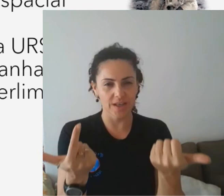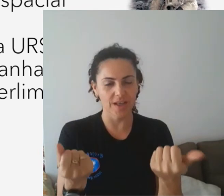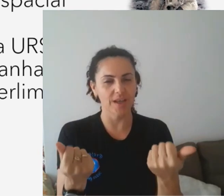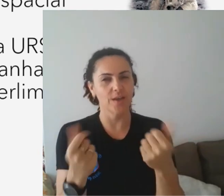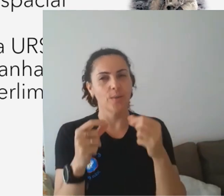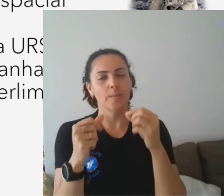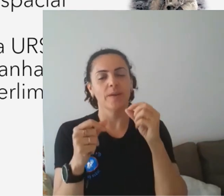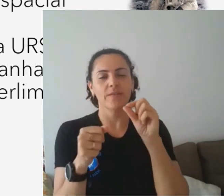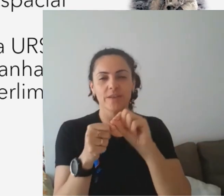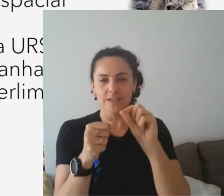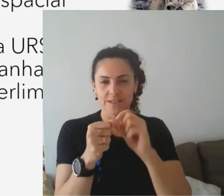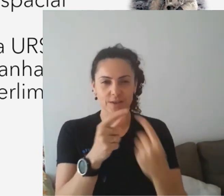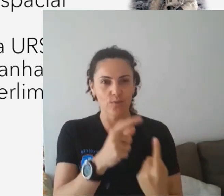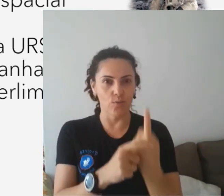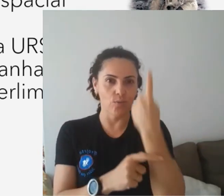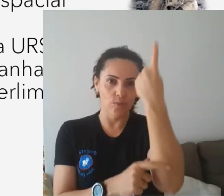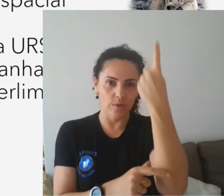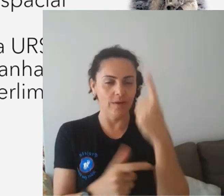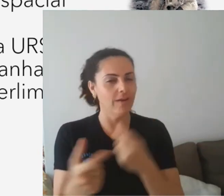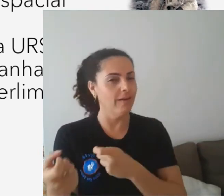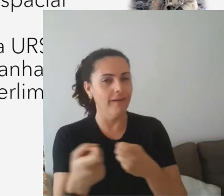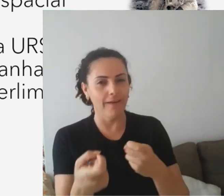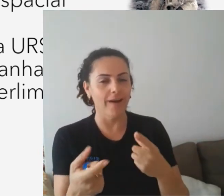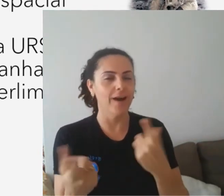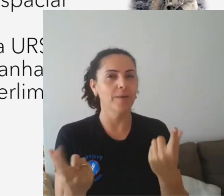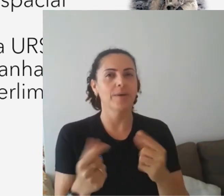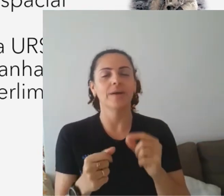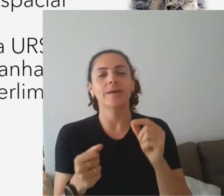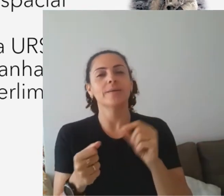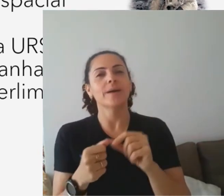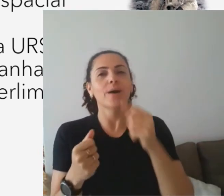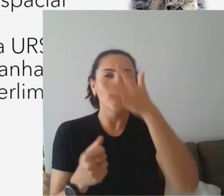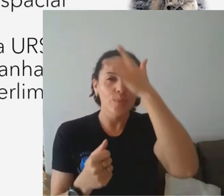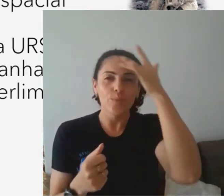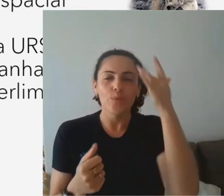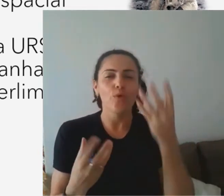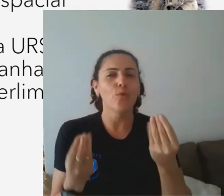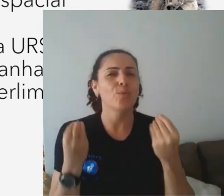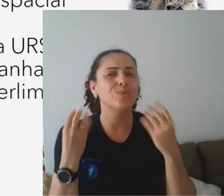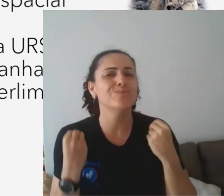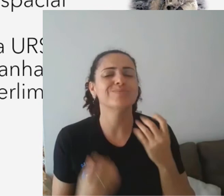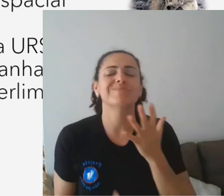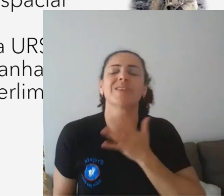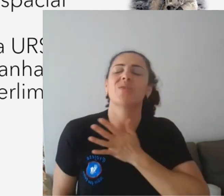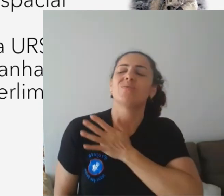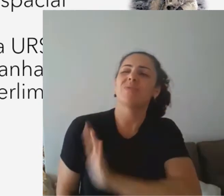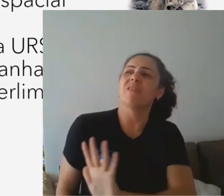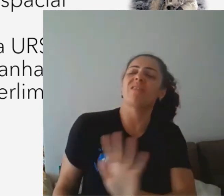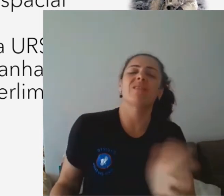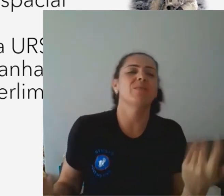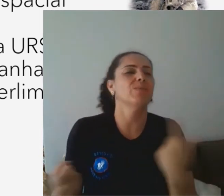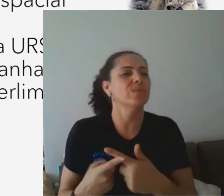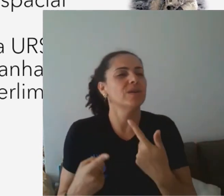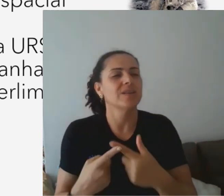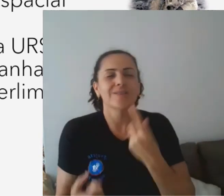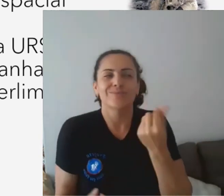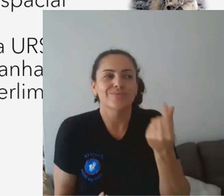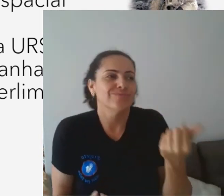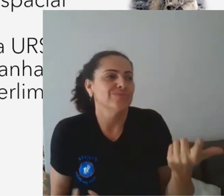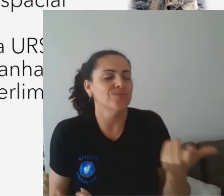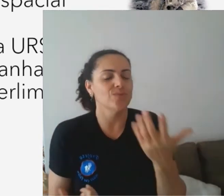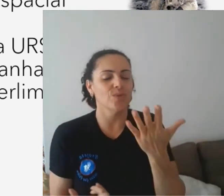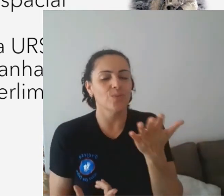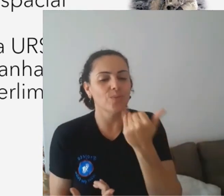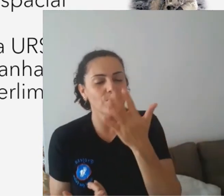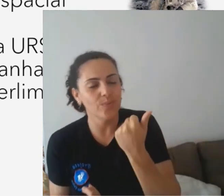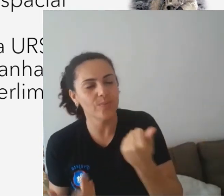a população começou a ficar indignada porque não tinha dinheiro para investir em outras questões também que eram fundamentais. Então começou a gerar